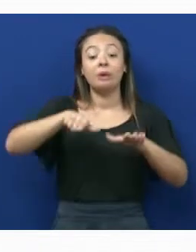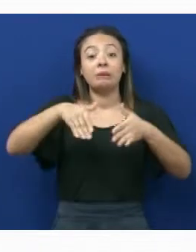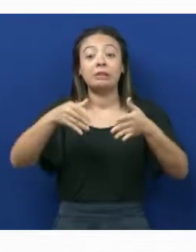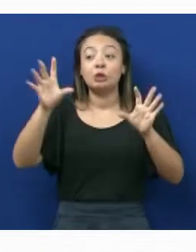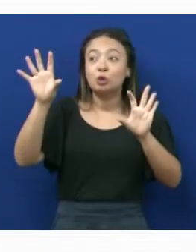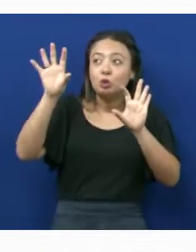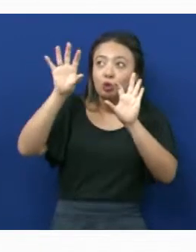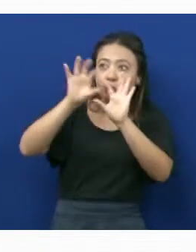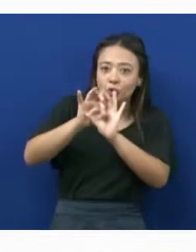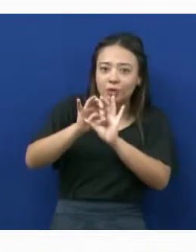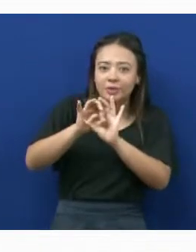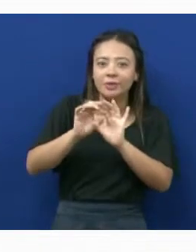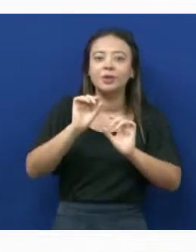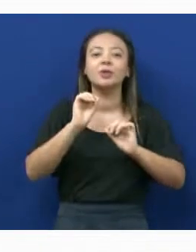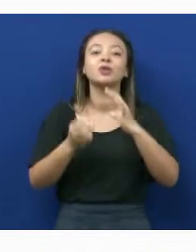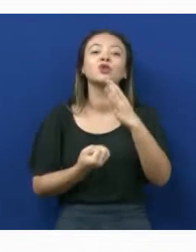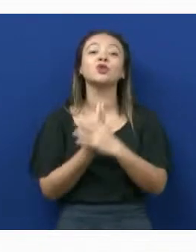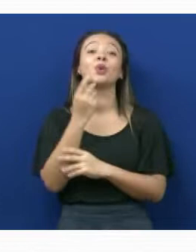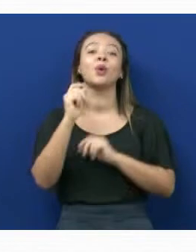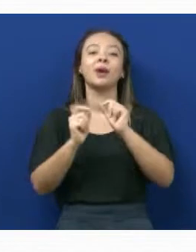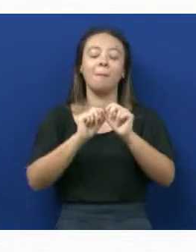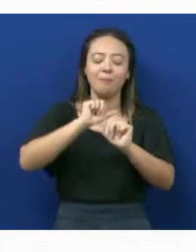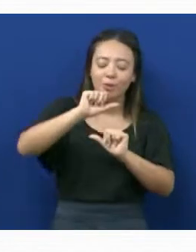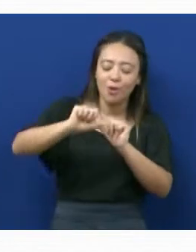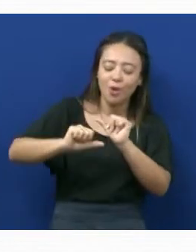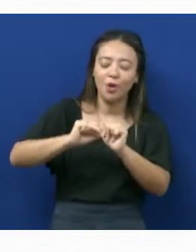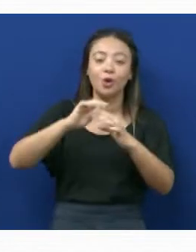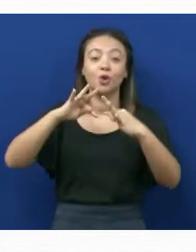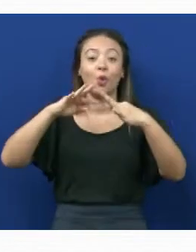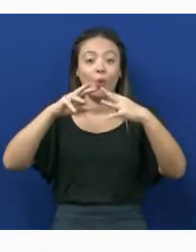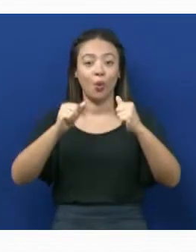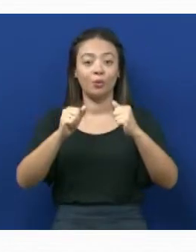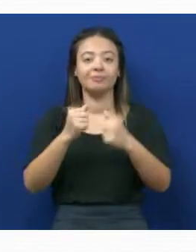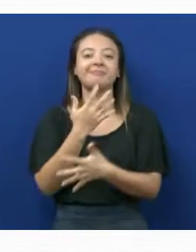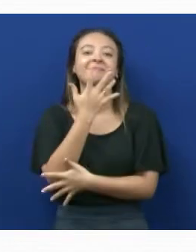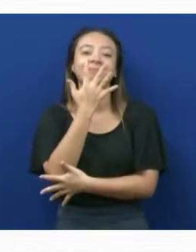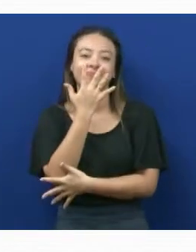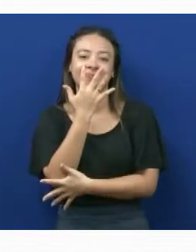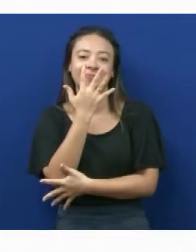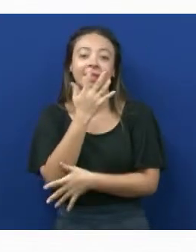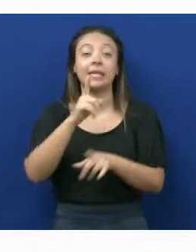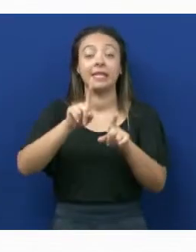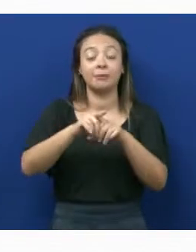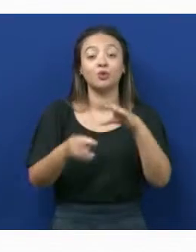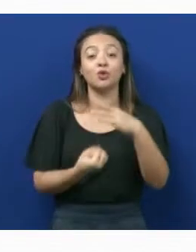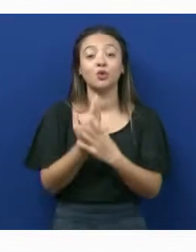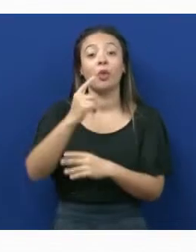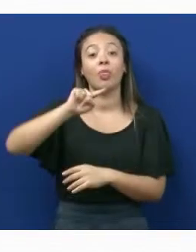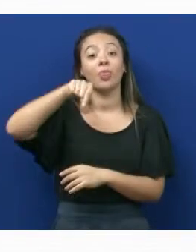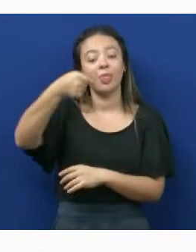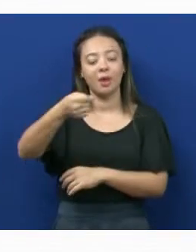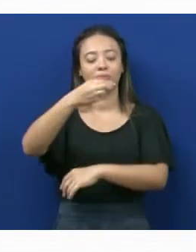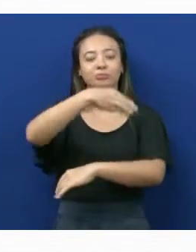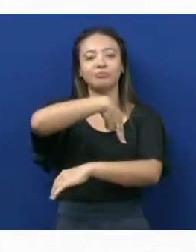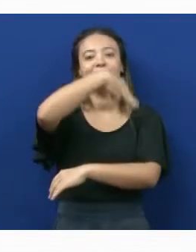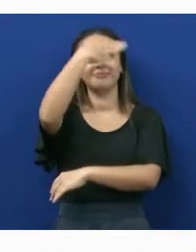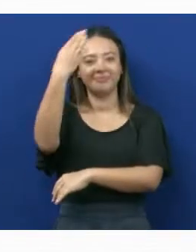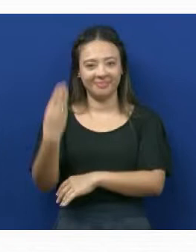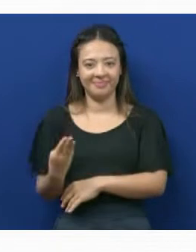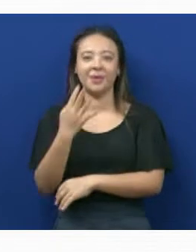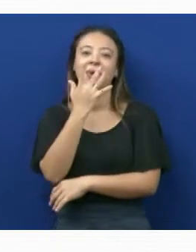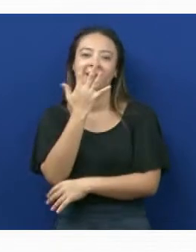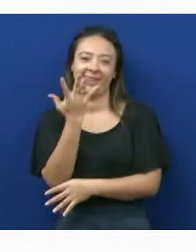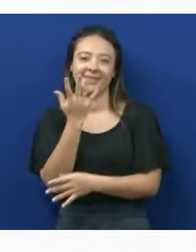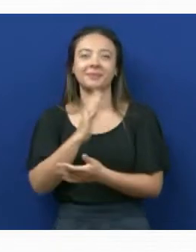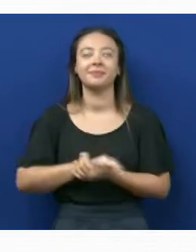natureza, que já é bela, transformasse as cores no arco-íris que nós conhecemos demais. E